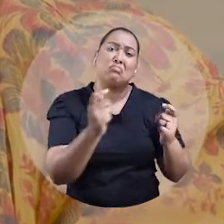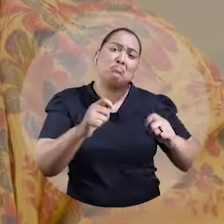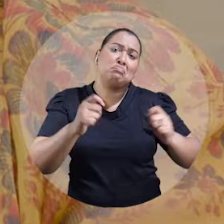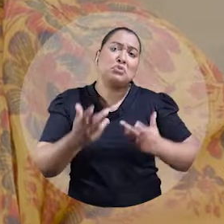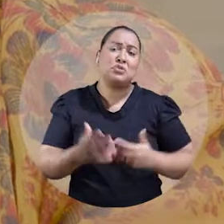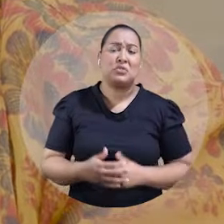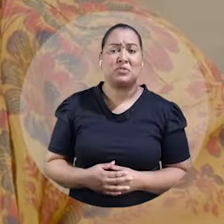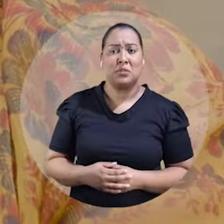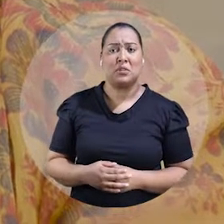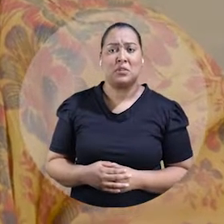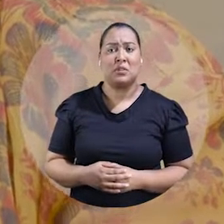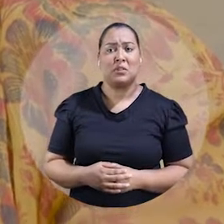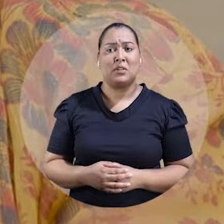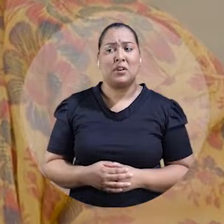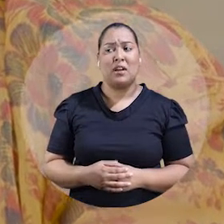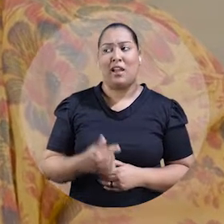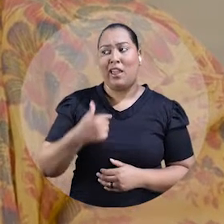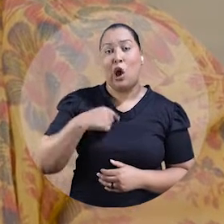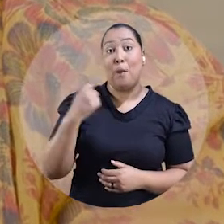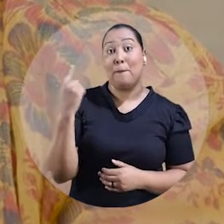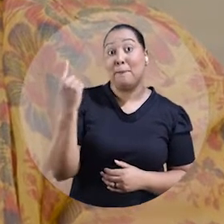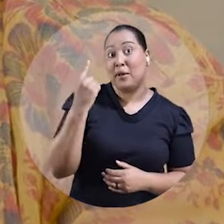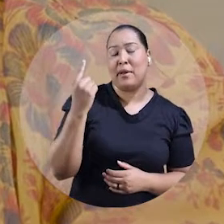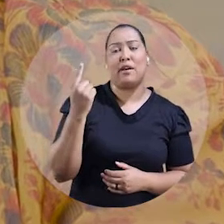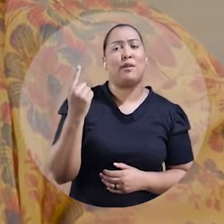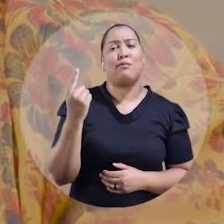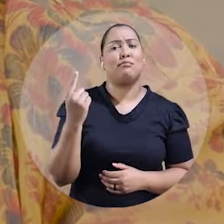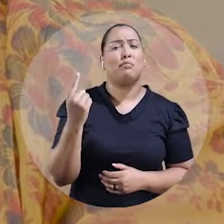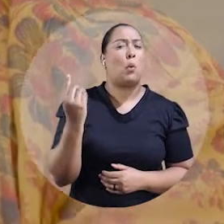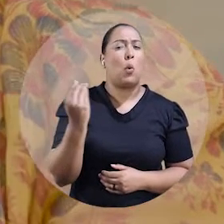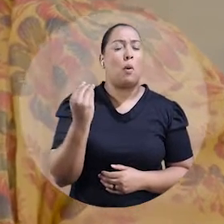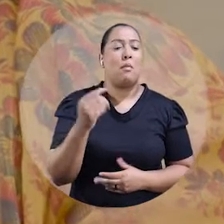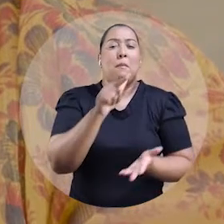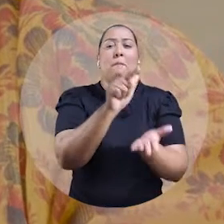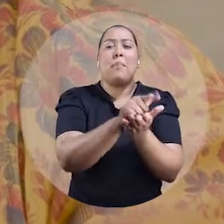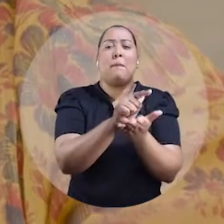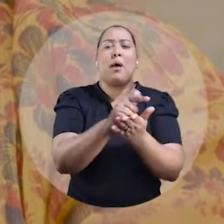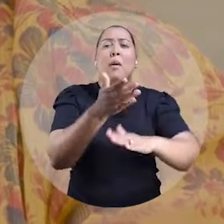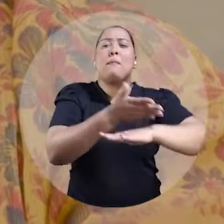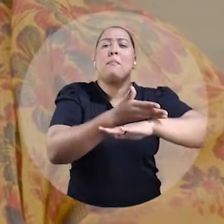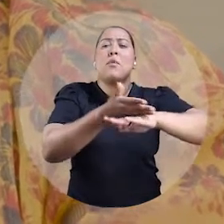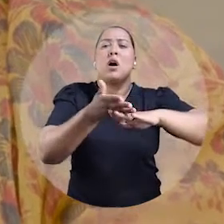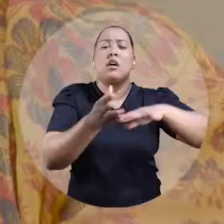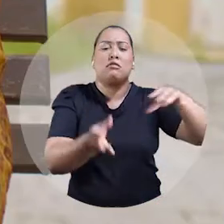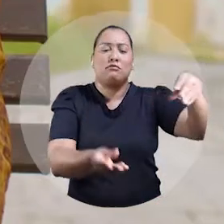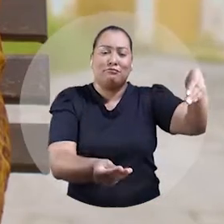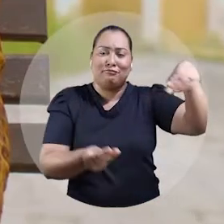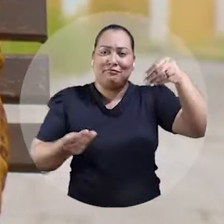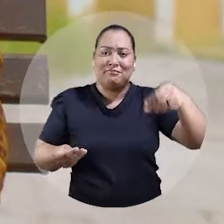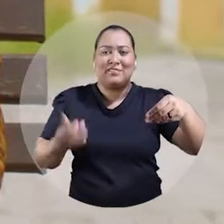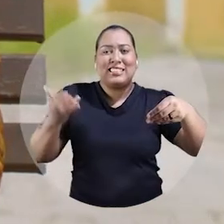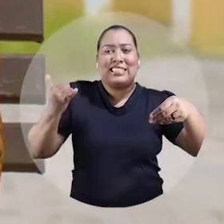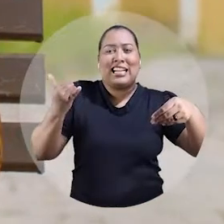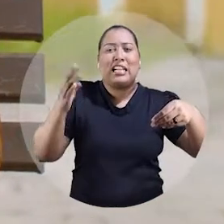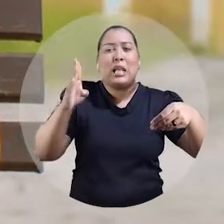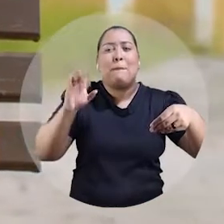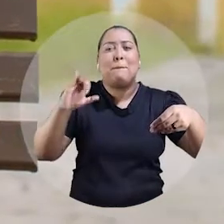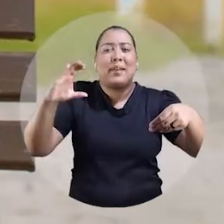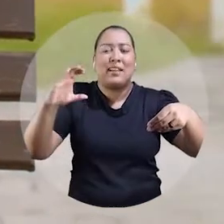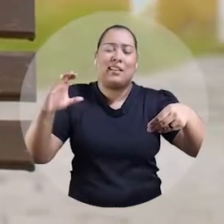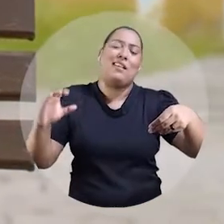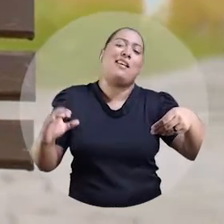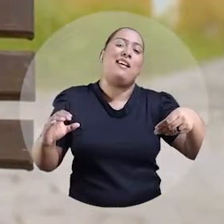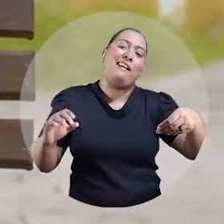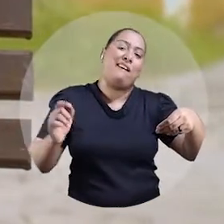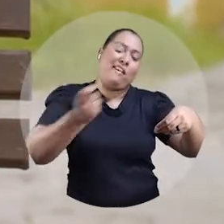Tá? Eu escrevo assim, numa folha de papel em branco, com a caneta Bic.